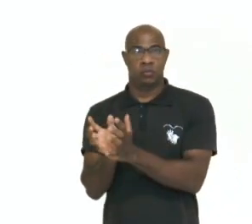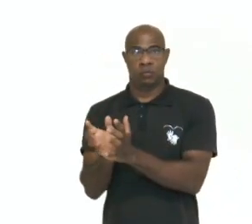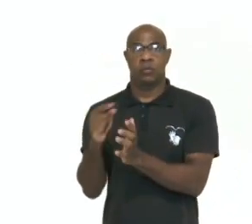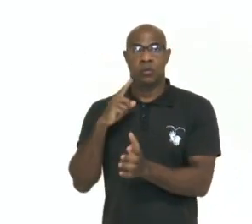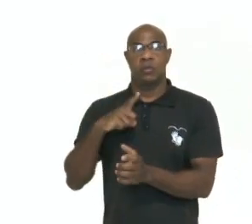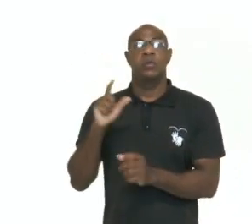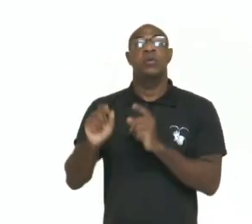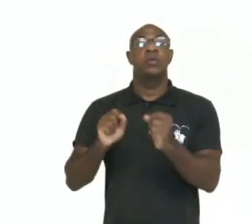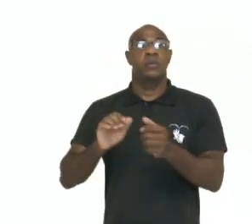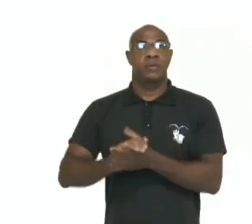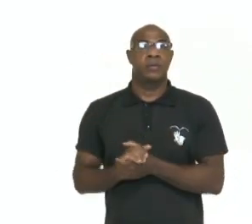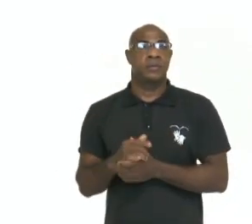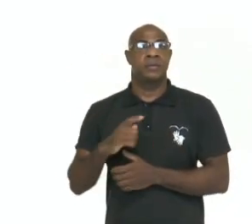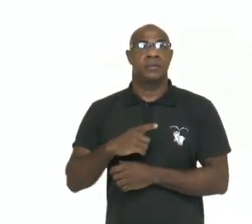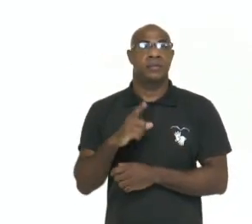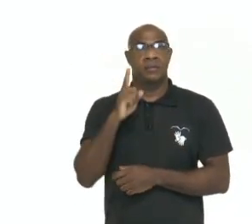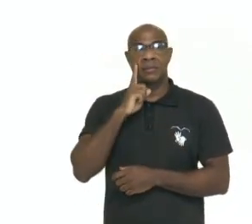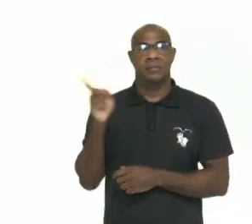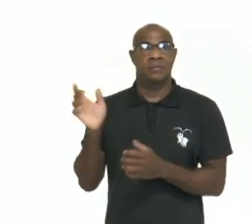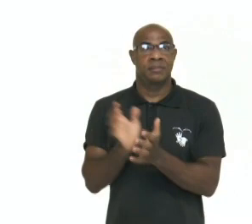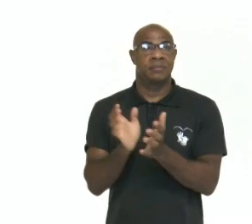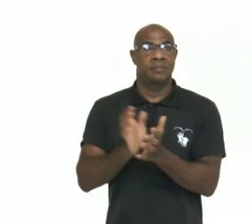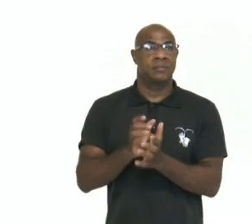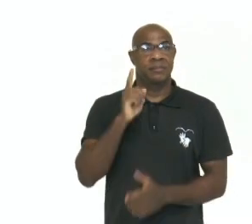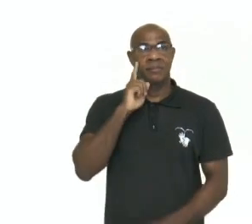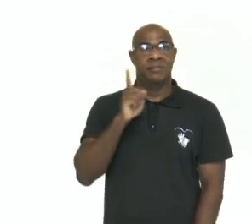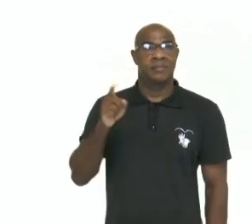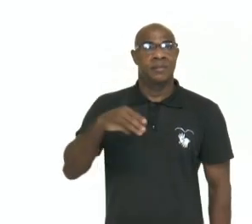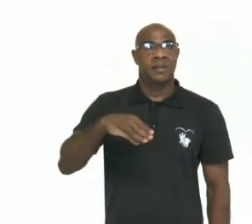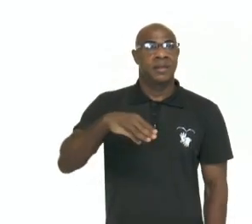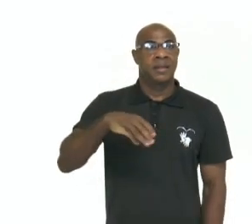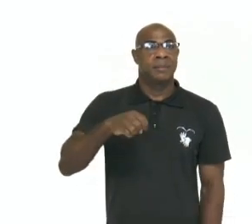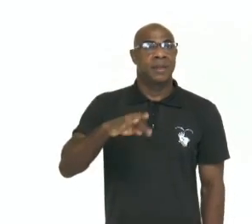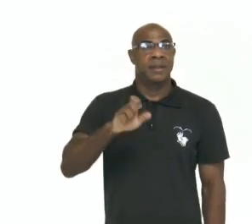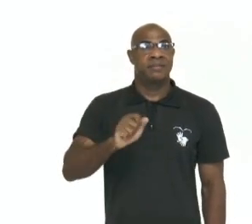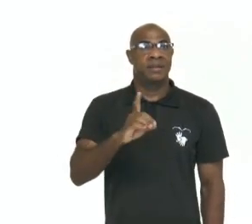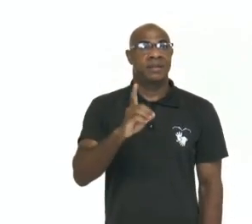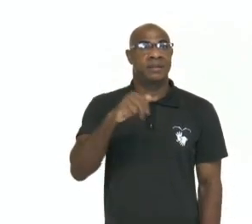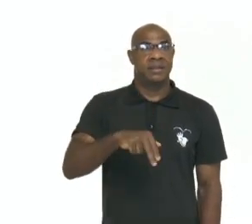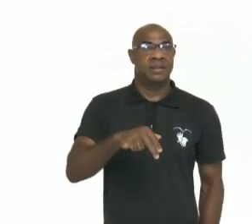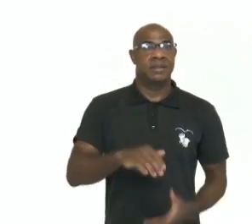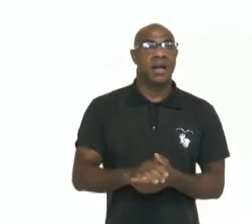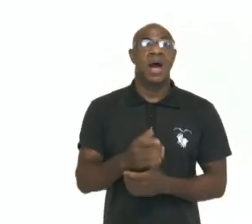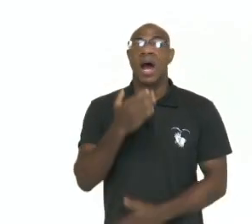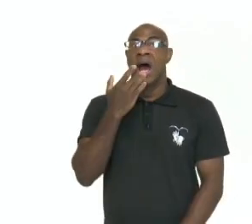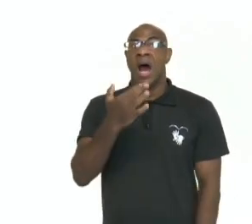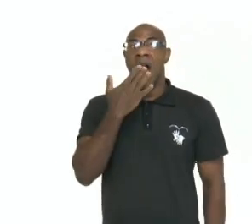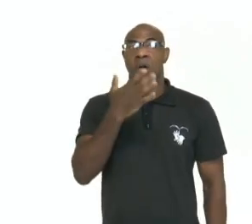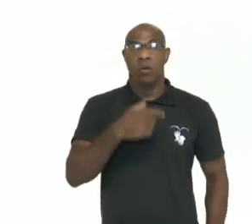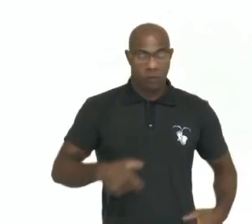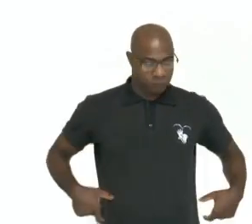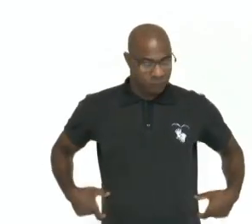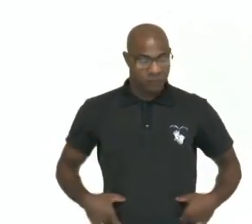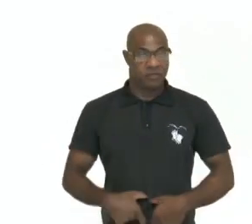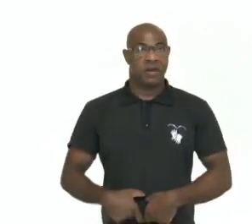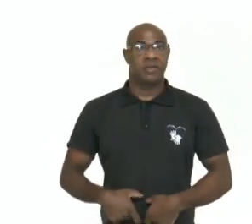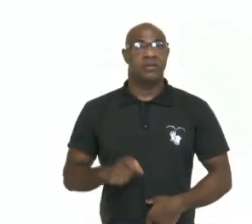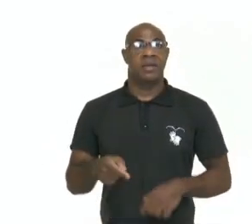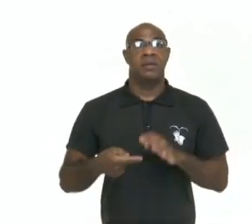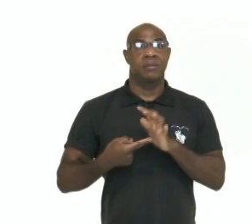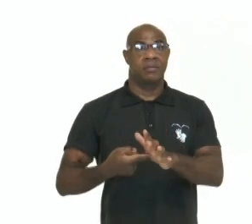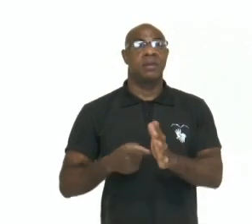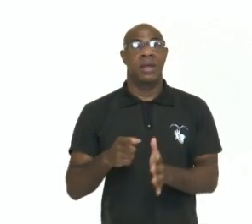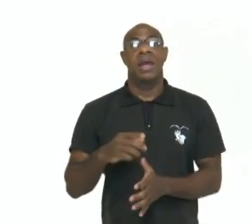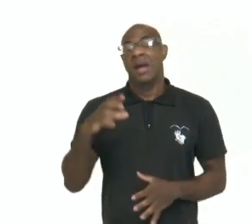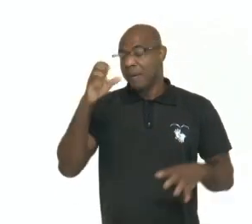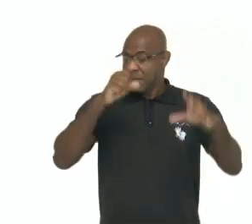Kyu e os mestres Dan. A cor da faixa utilizada na vestimenta indica o grau de